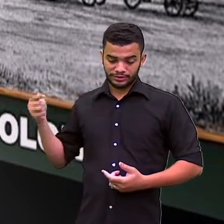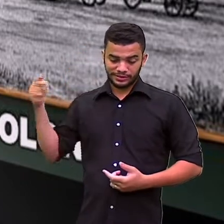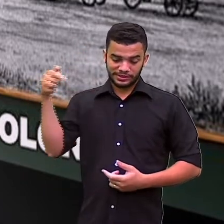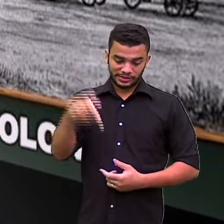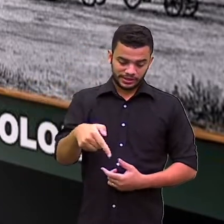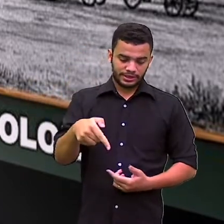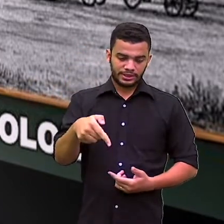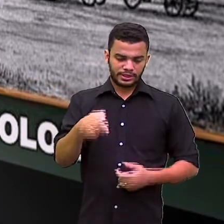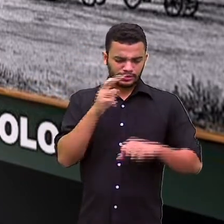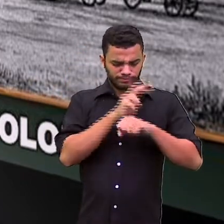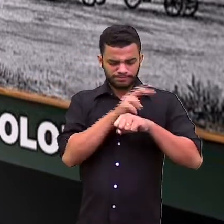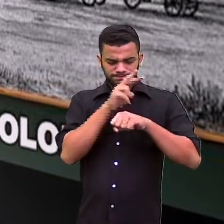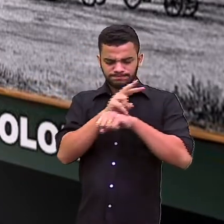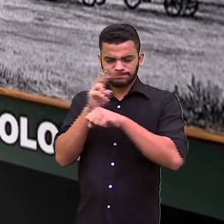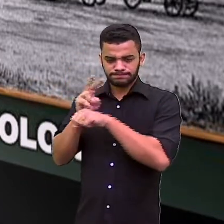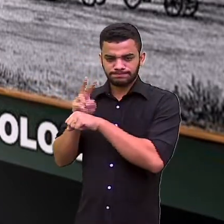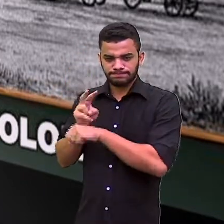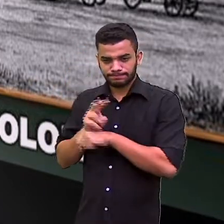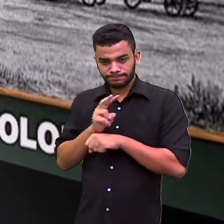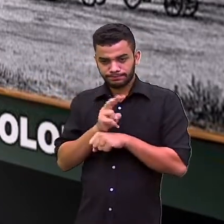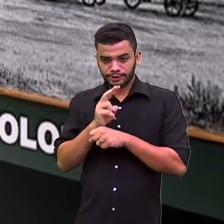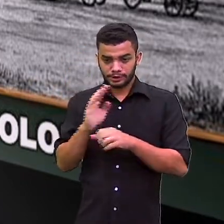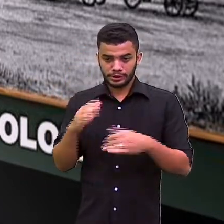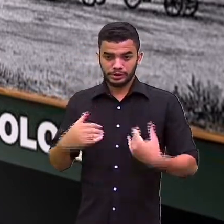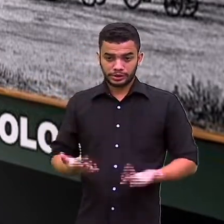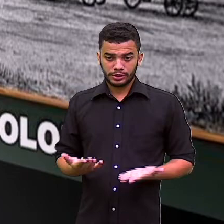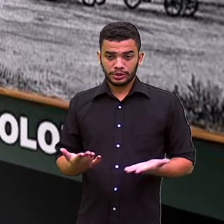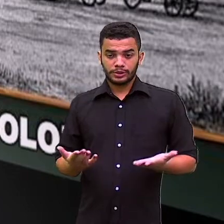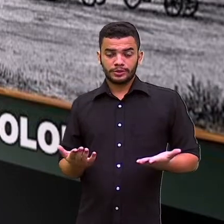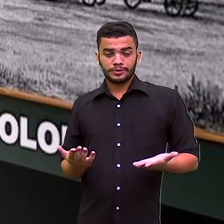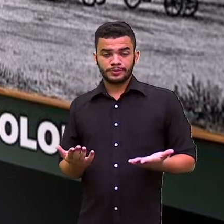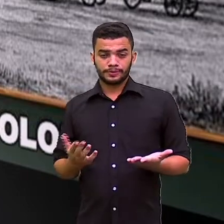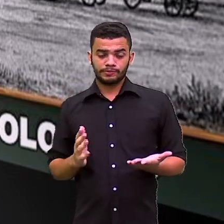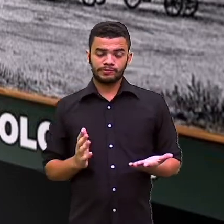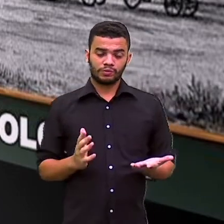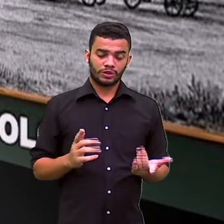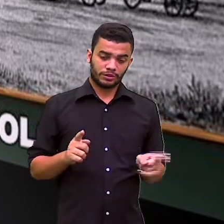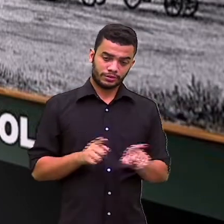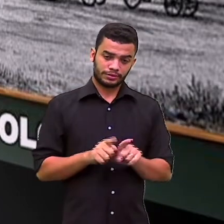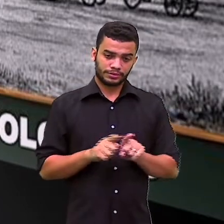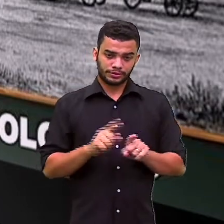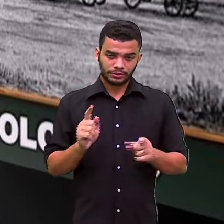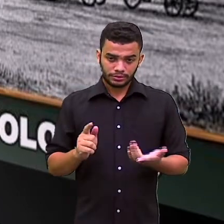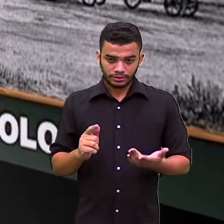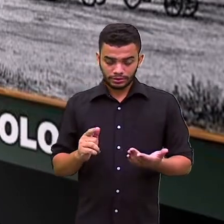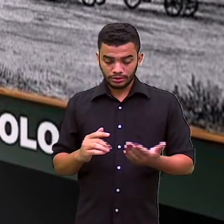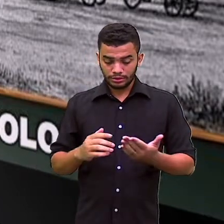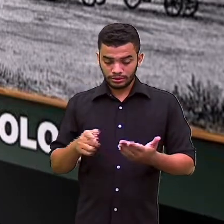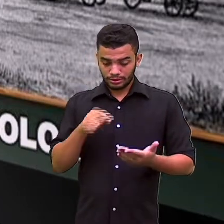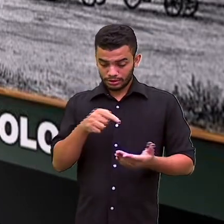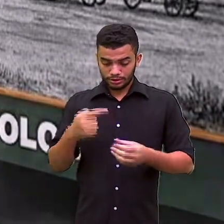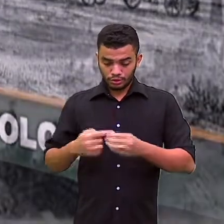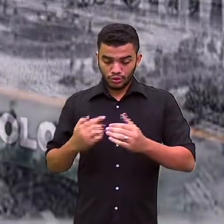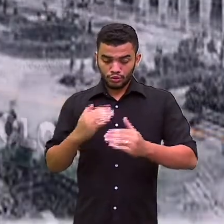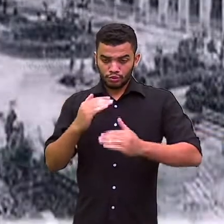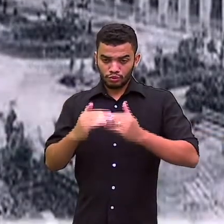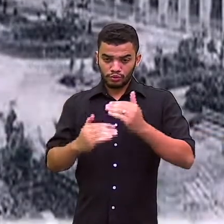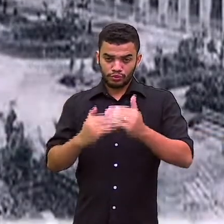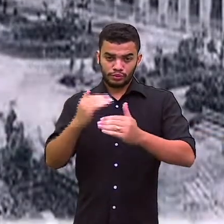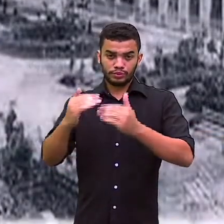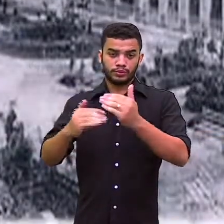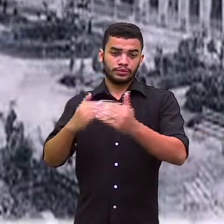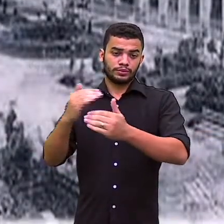mineradora possibilitou o desenvolvimento no comércio interno da colônia. Ao contrário